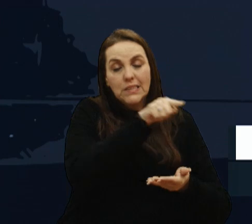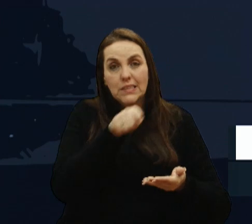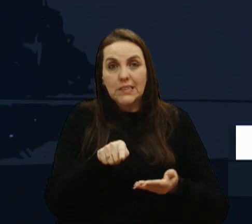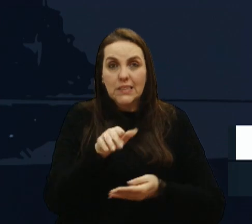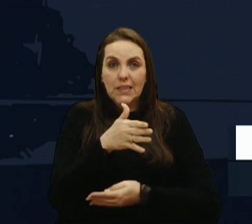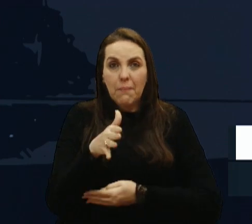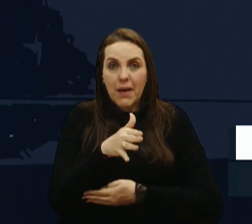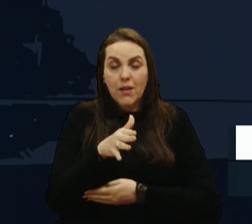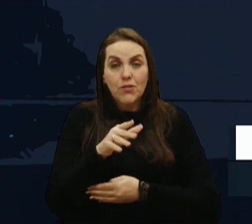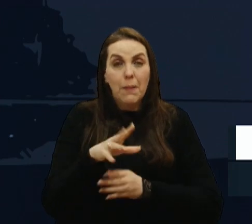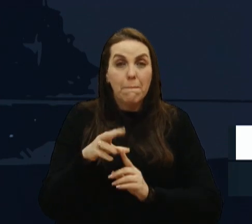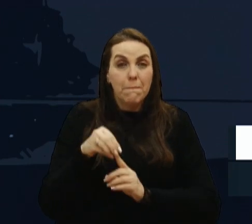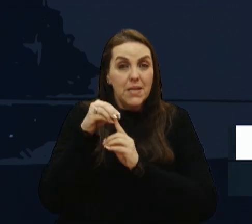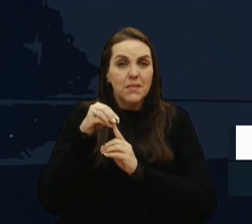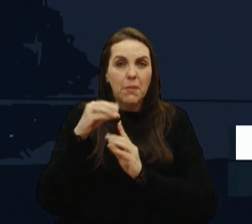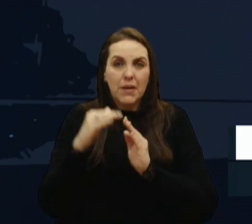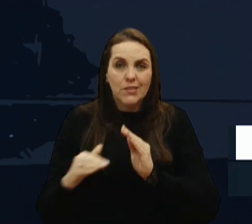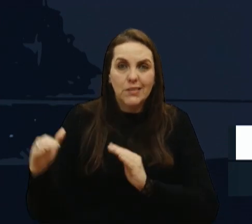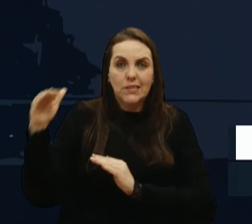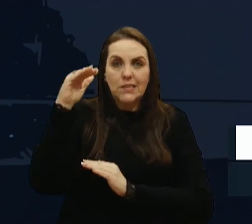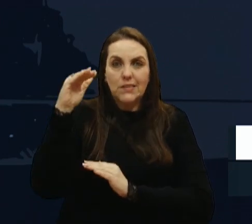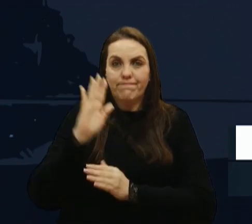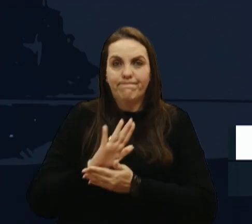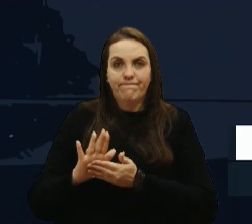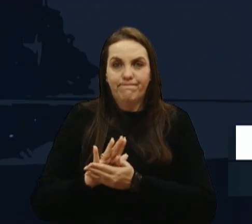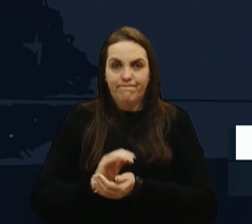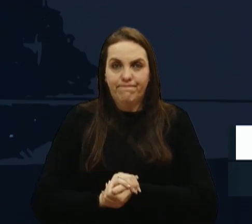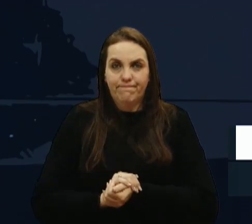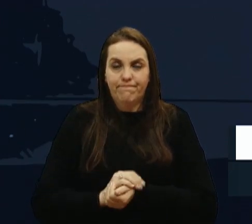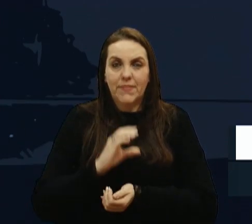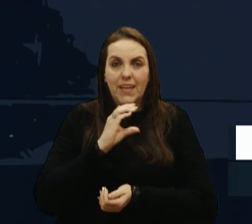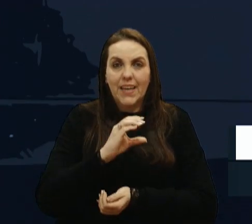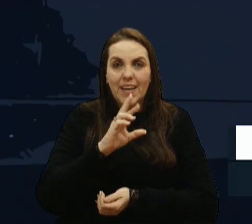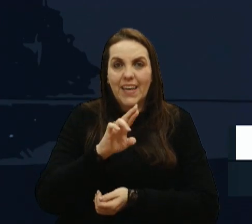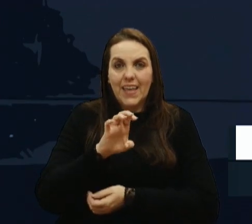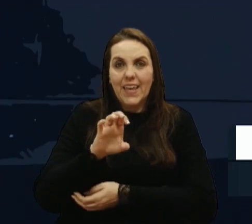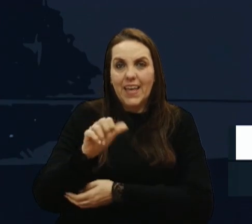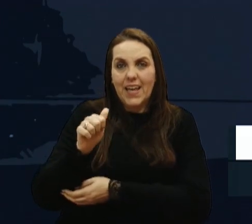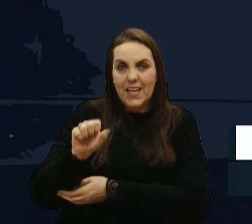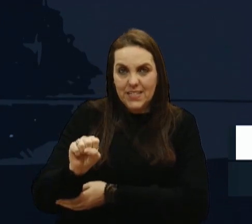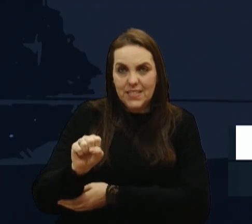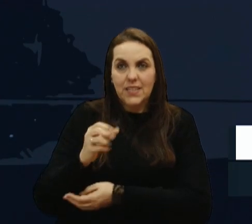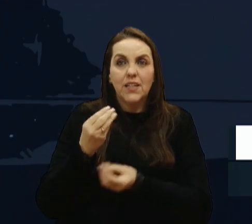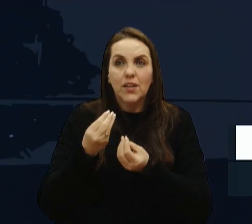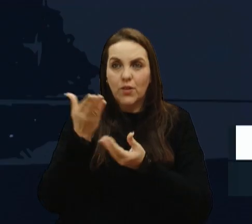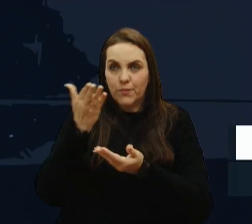média e principalmente não chegue na alta. Então, pelos CREAS, olha bem,